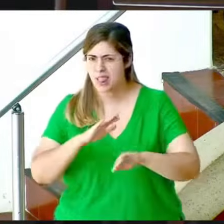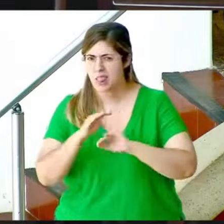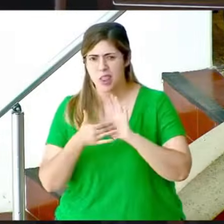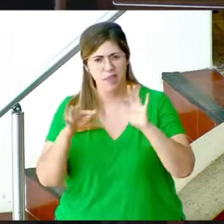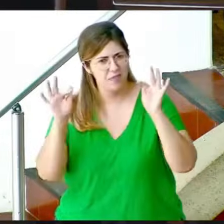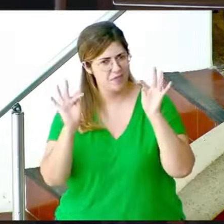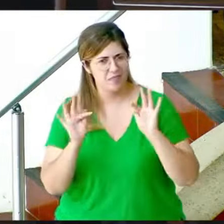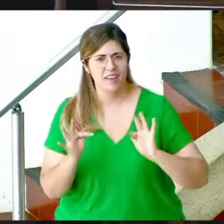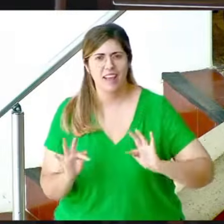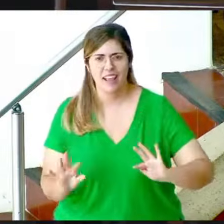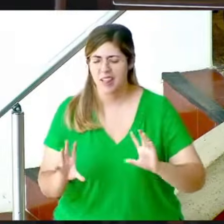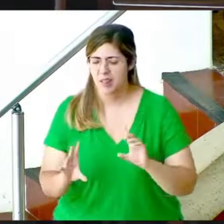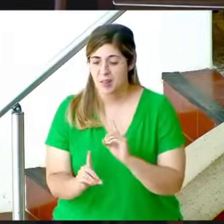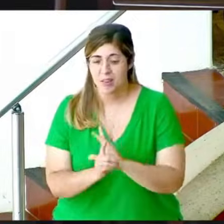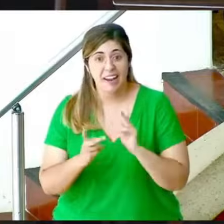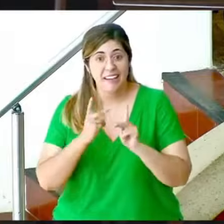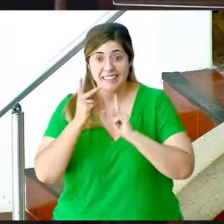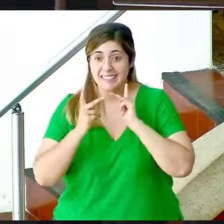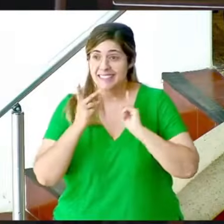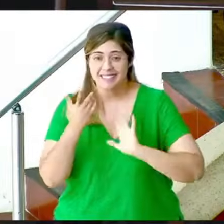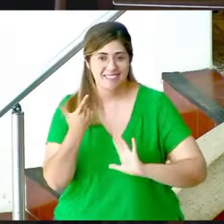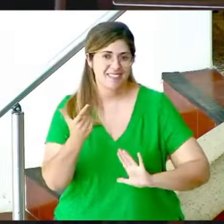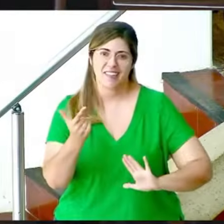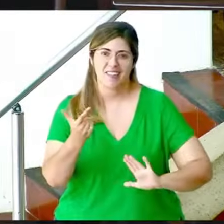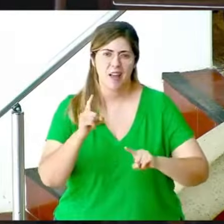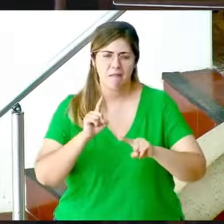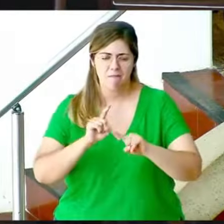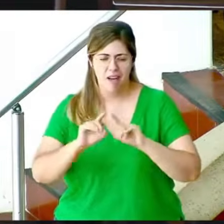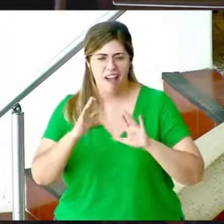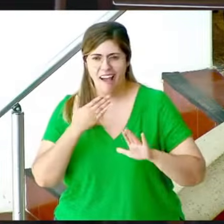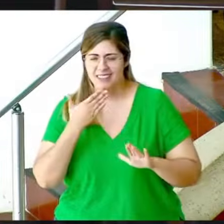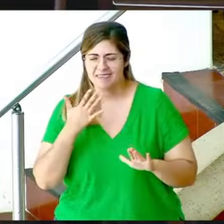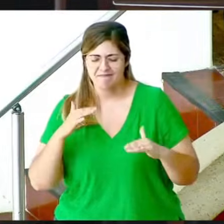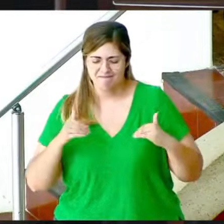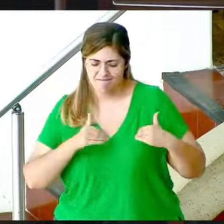felicidade, eu não encontraria palavras para isso, porque eu sou mesmo muito